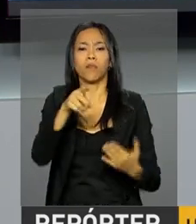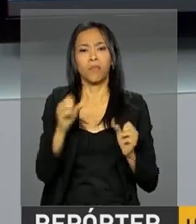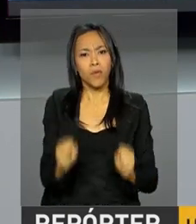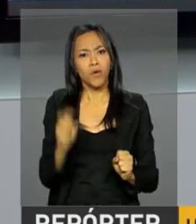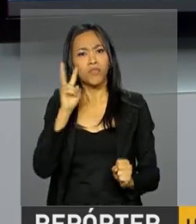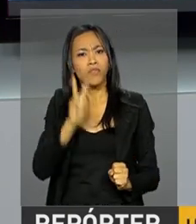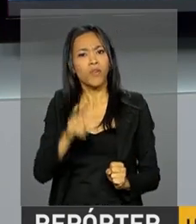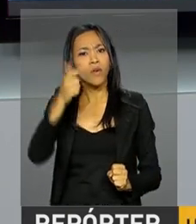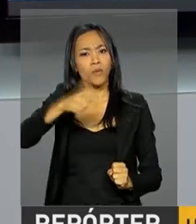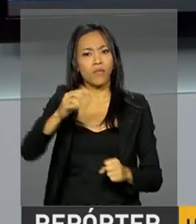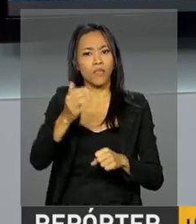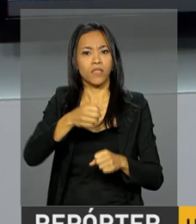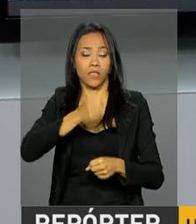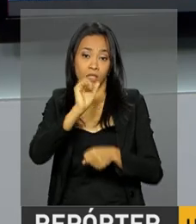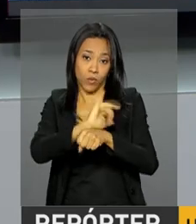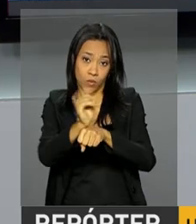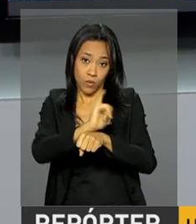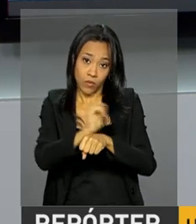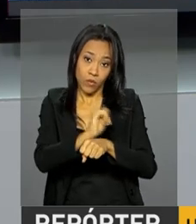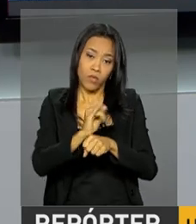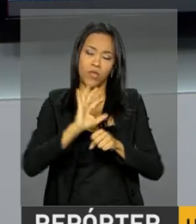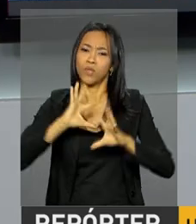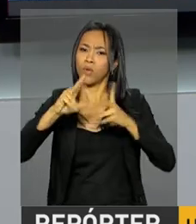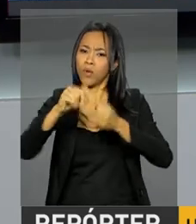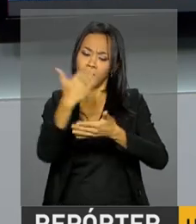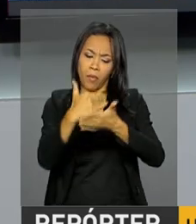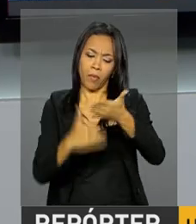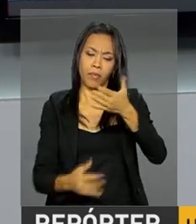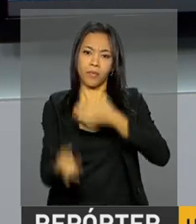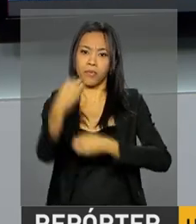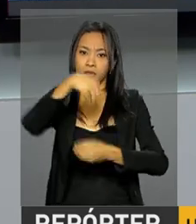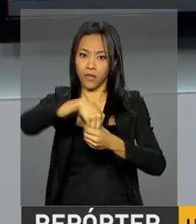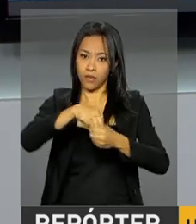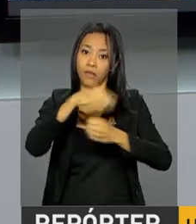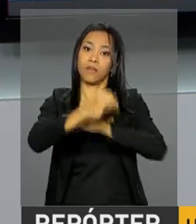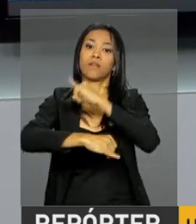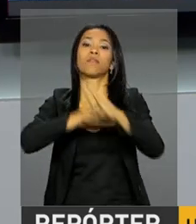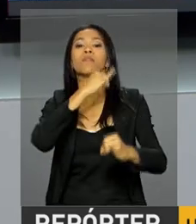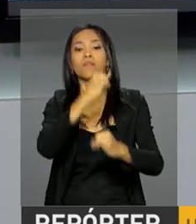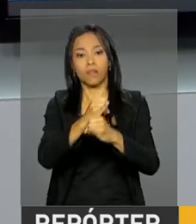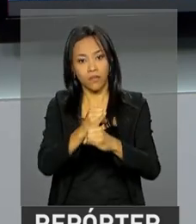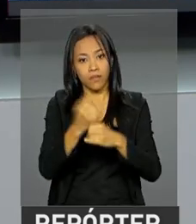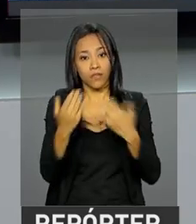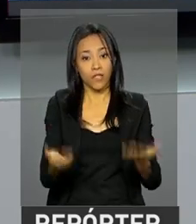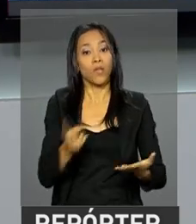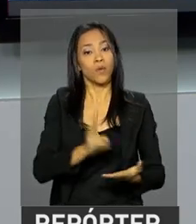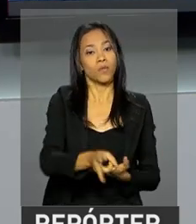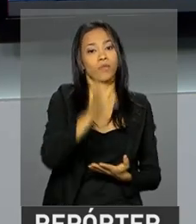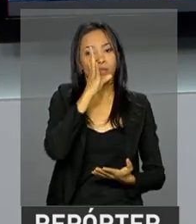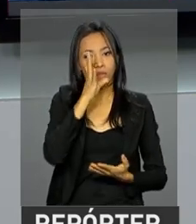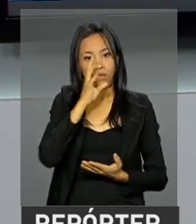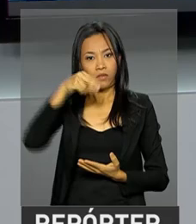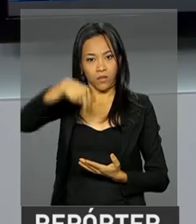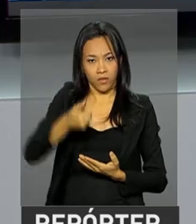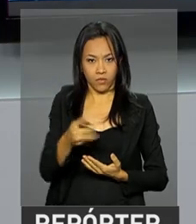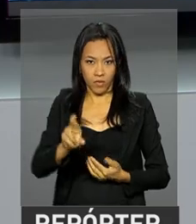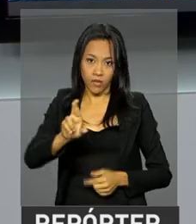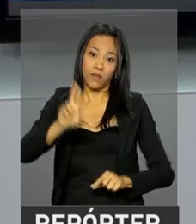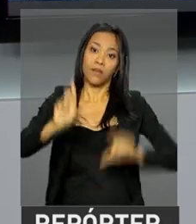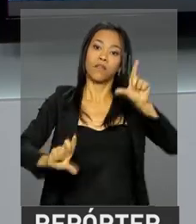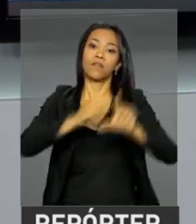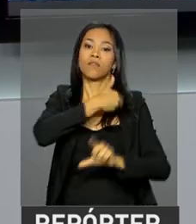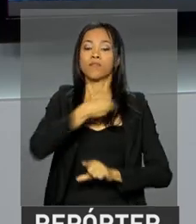rever as reportagens no YouTube e toda a programação também está disponível na nossa página da internet Continue com a gente na